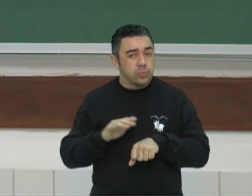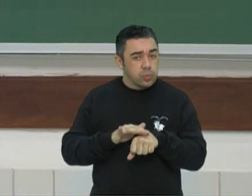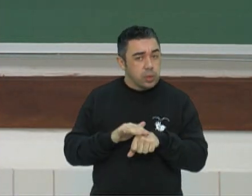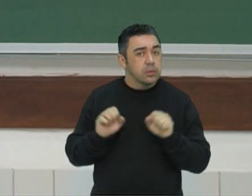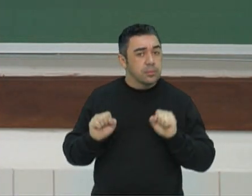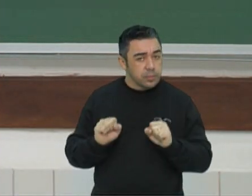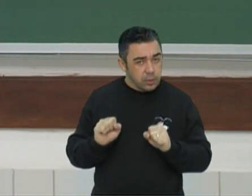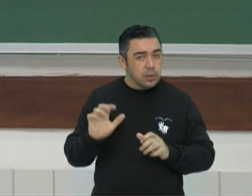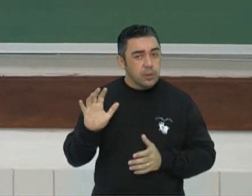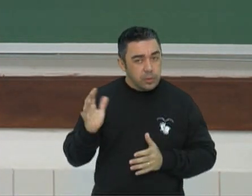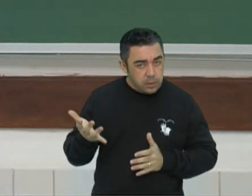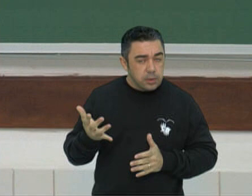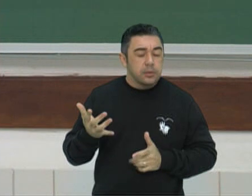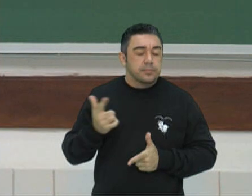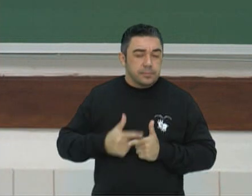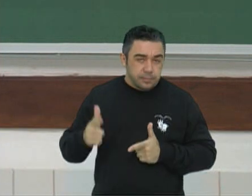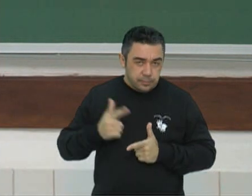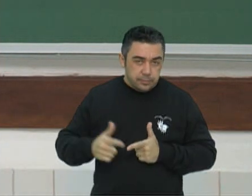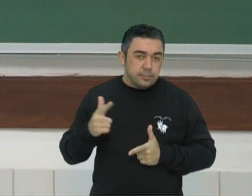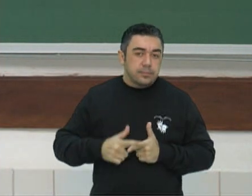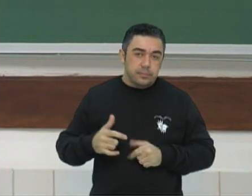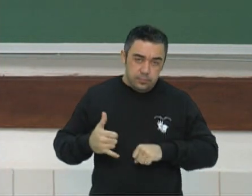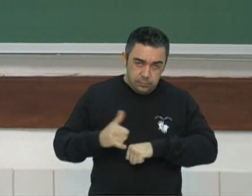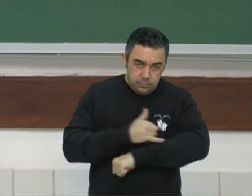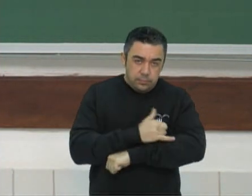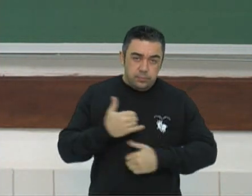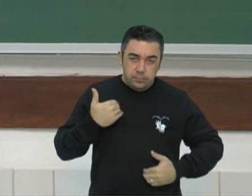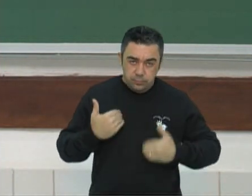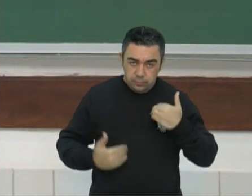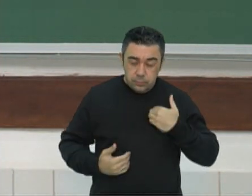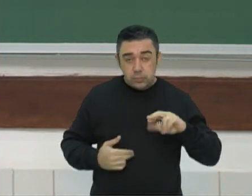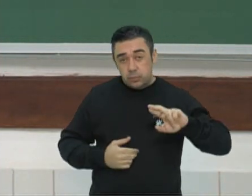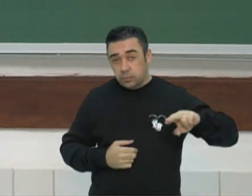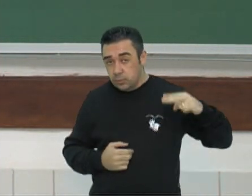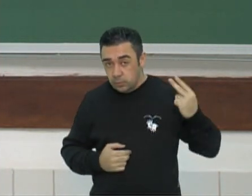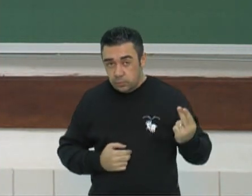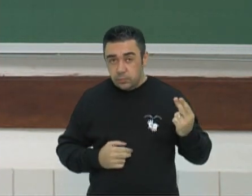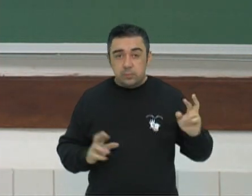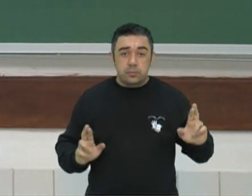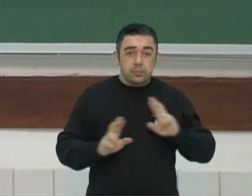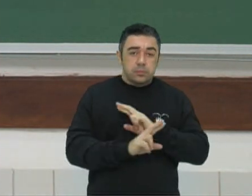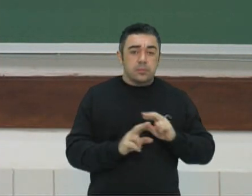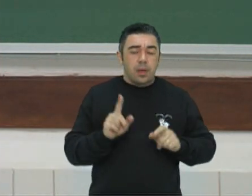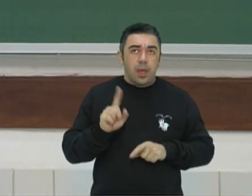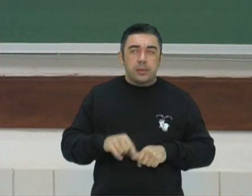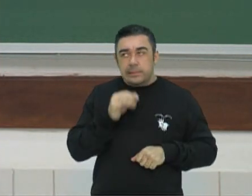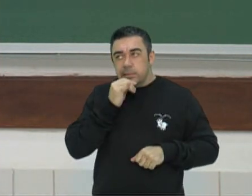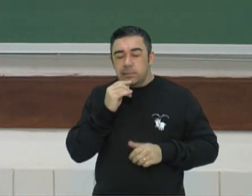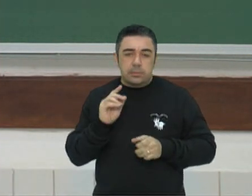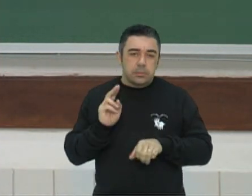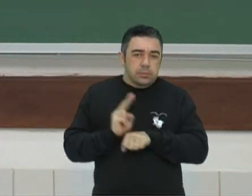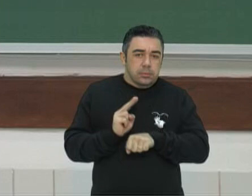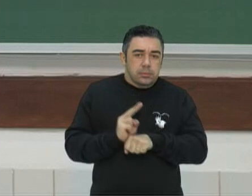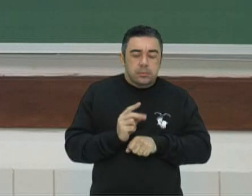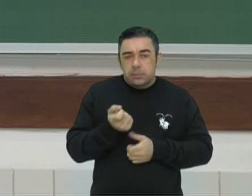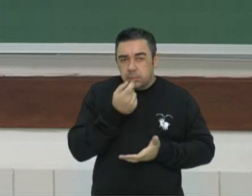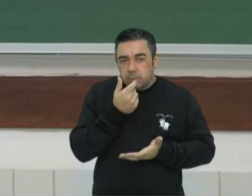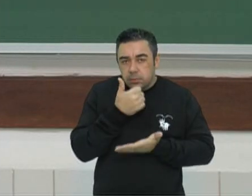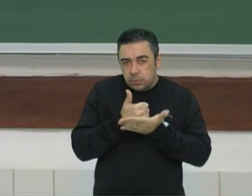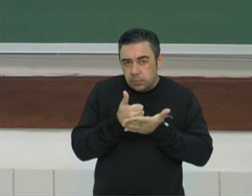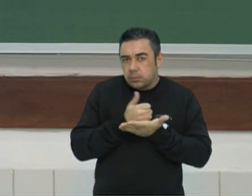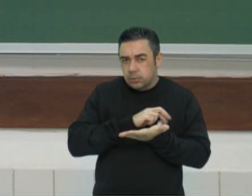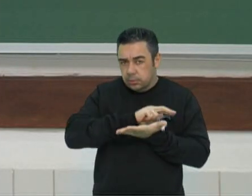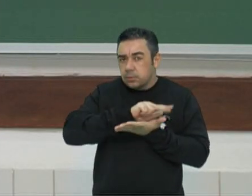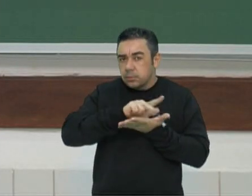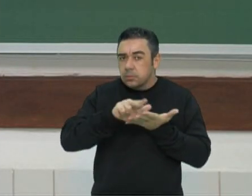acaba gerando essa gordura no corpo, ou talvez associado a algum tratamento medicamentoso, né? Tem